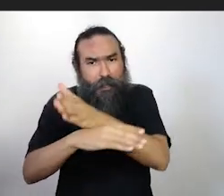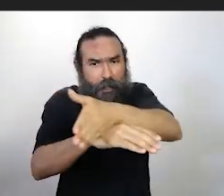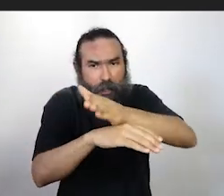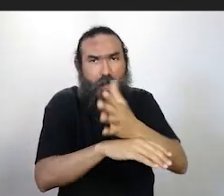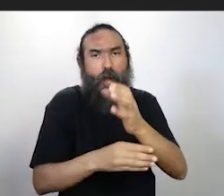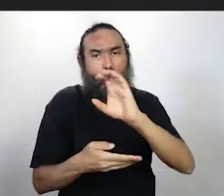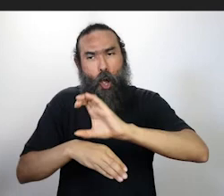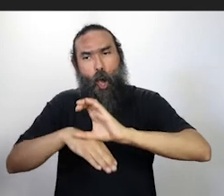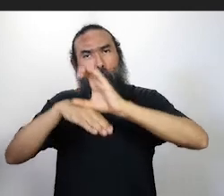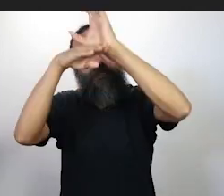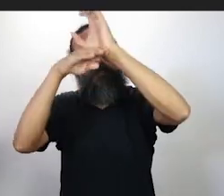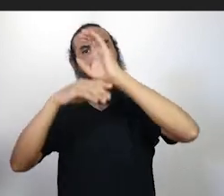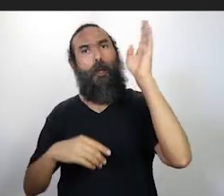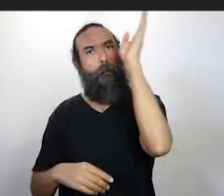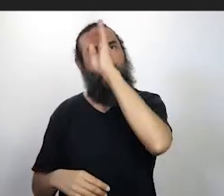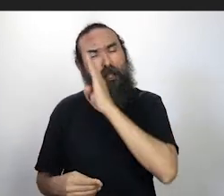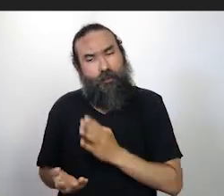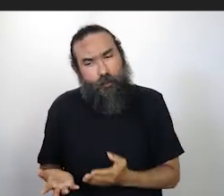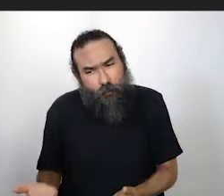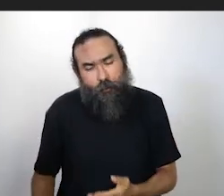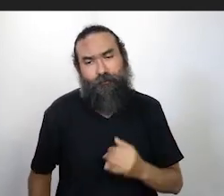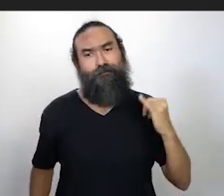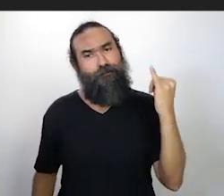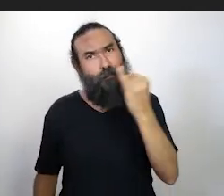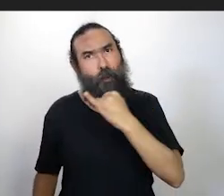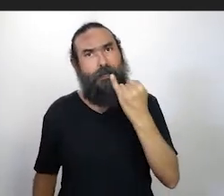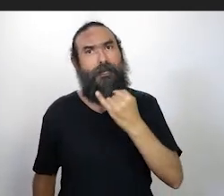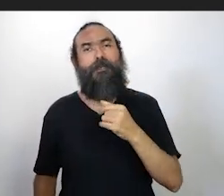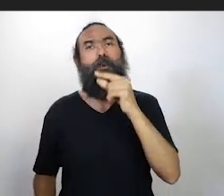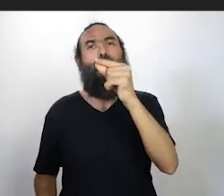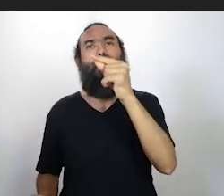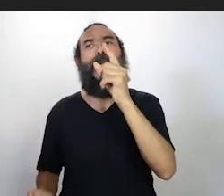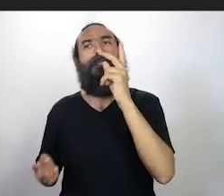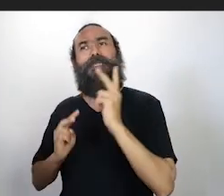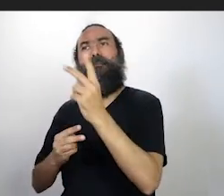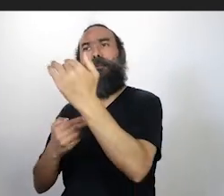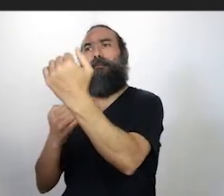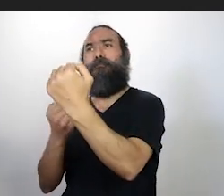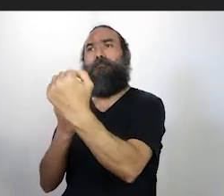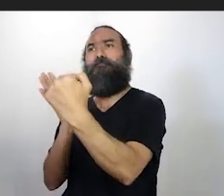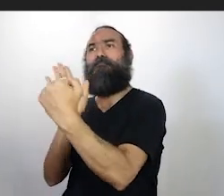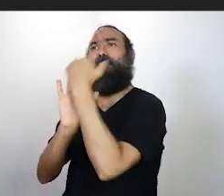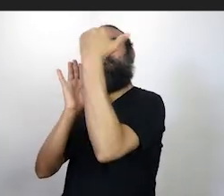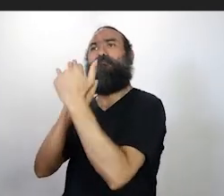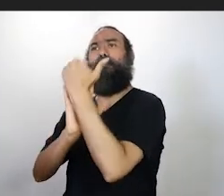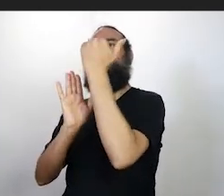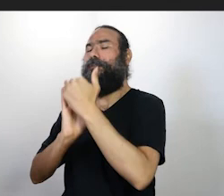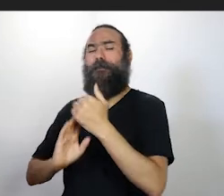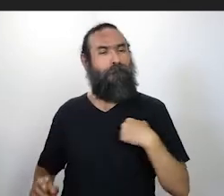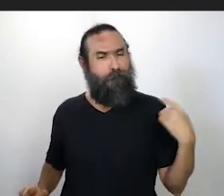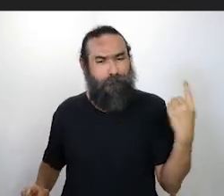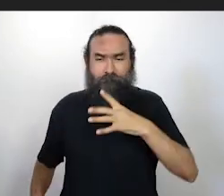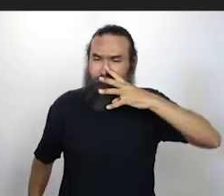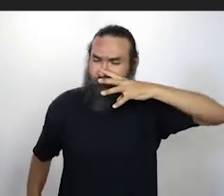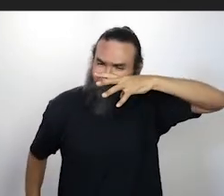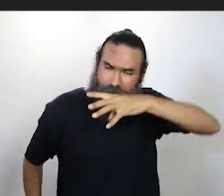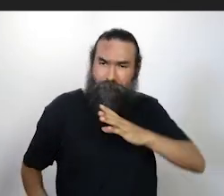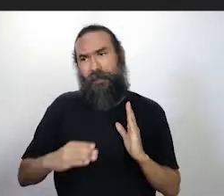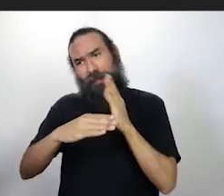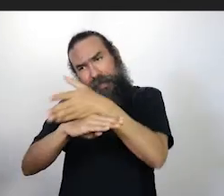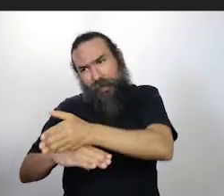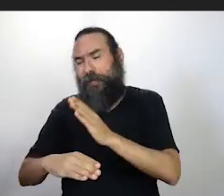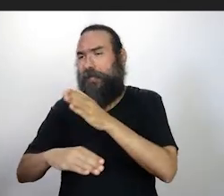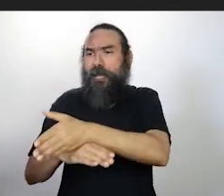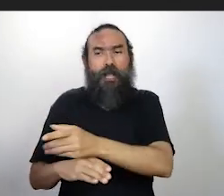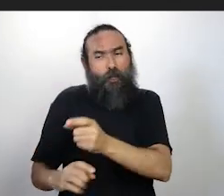nos conselhos nacionais de educação e de juventude, que a gente sabe que a gente é sempre chutado para fora, a gente tem que resistir, estar